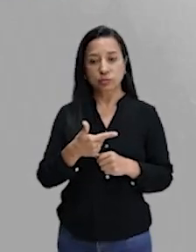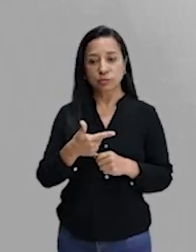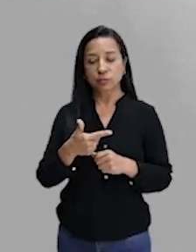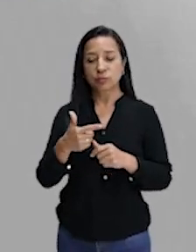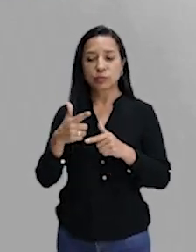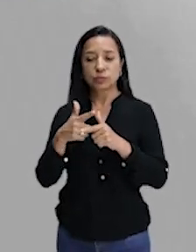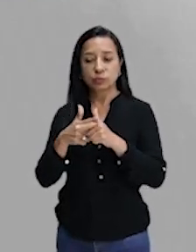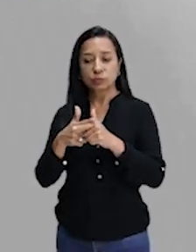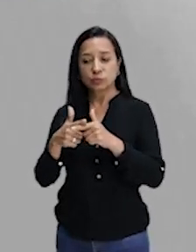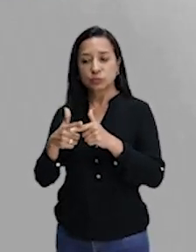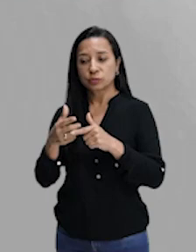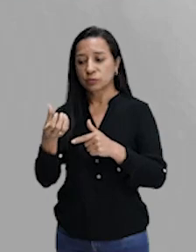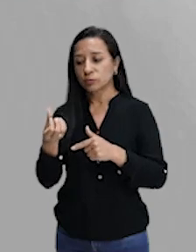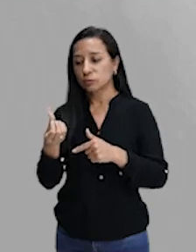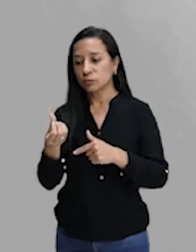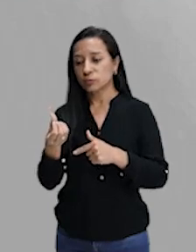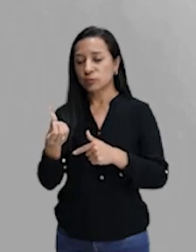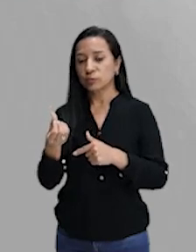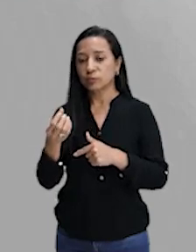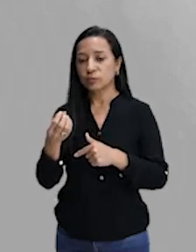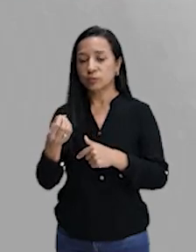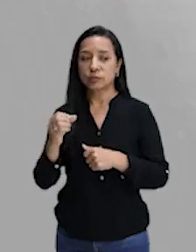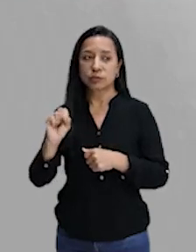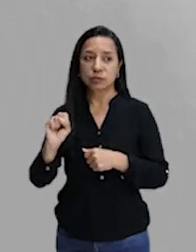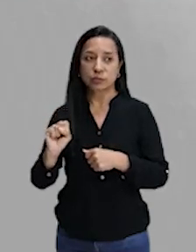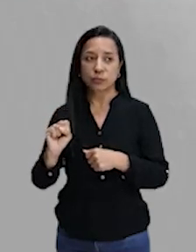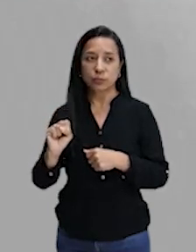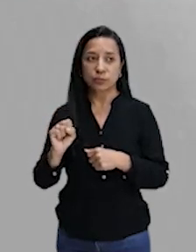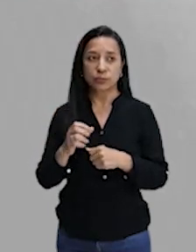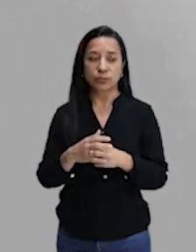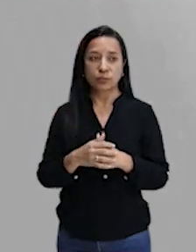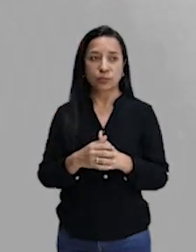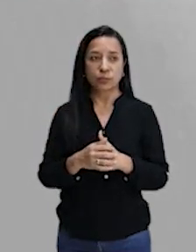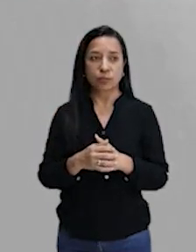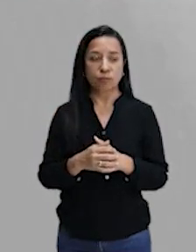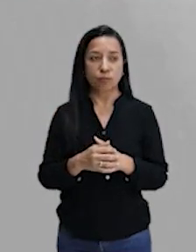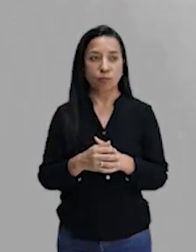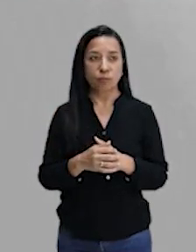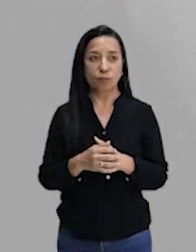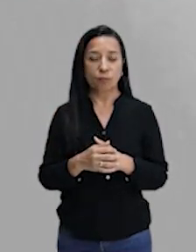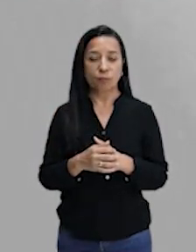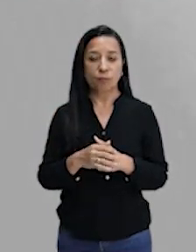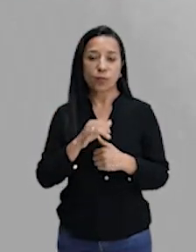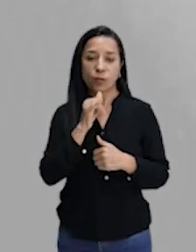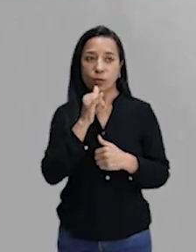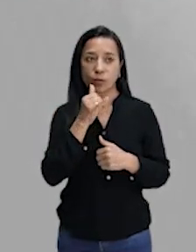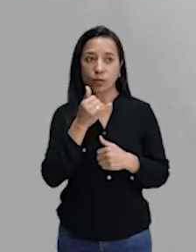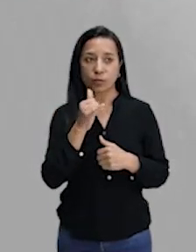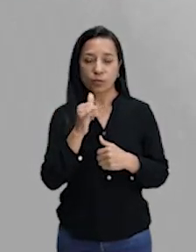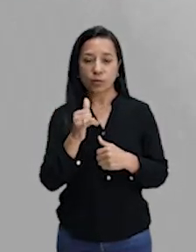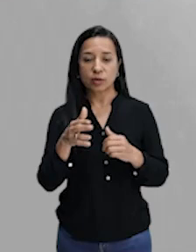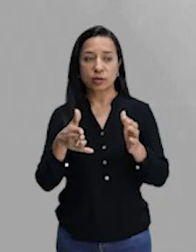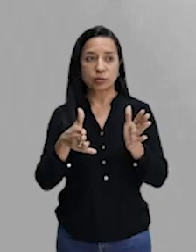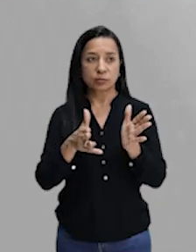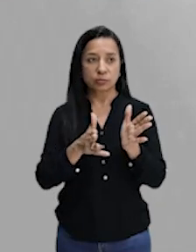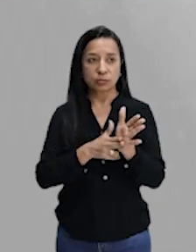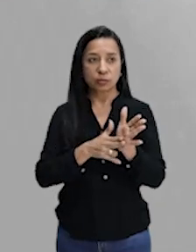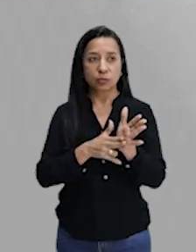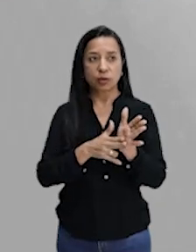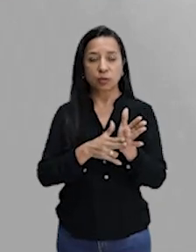60 segundos né então corrente elétrica vai ser igual